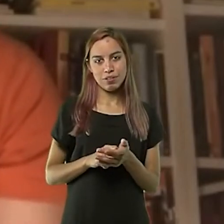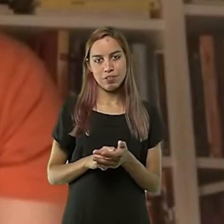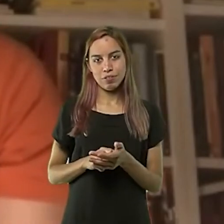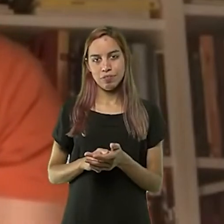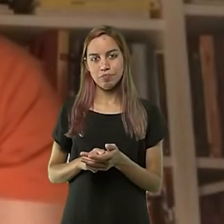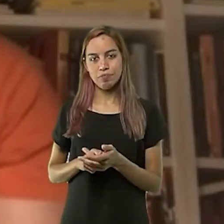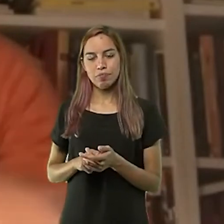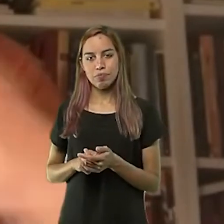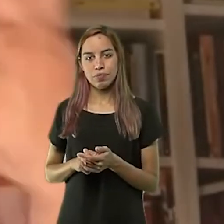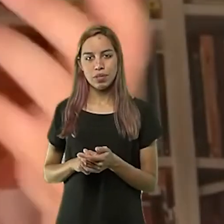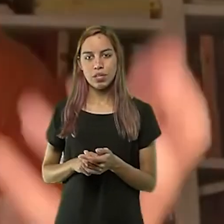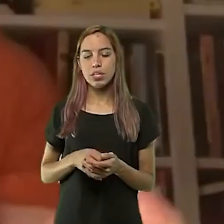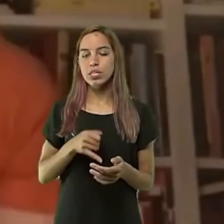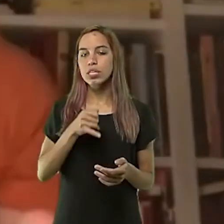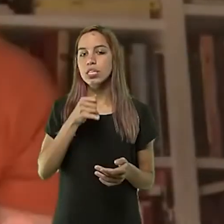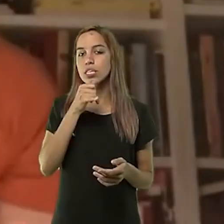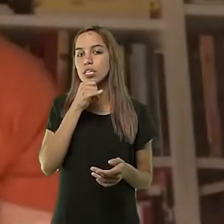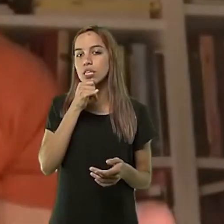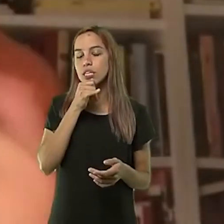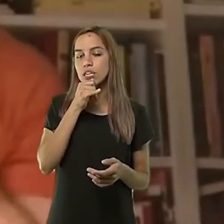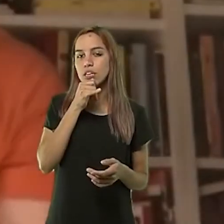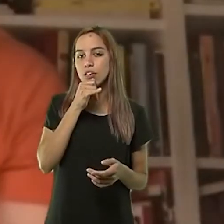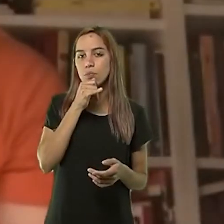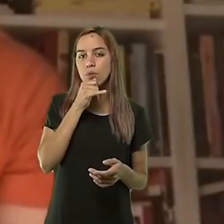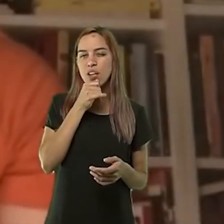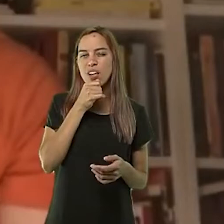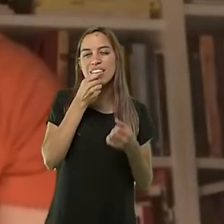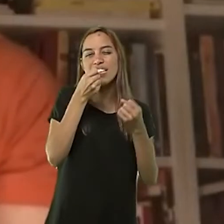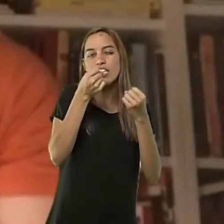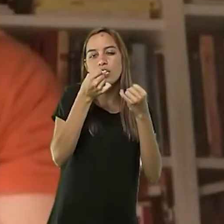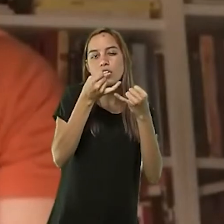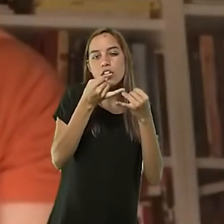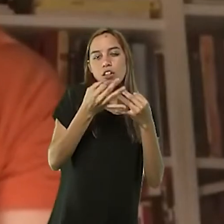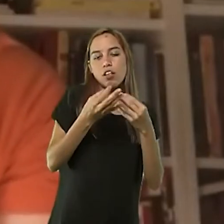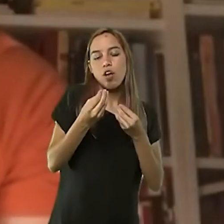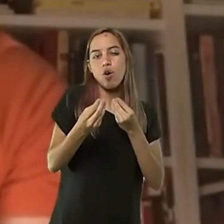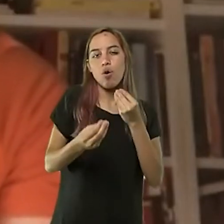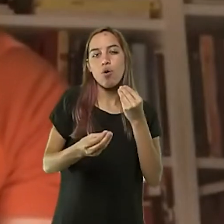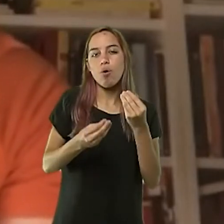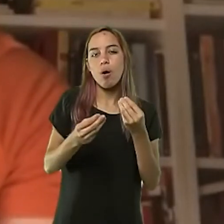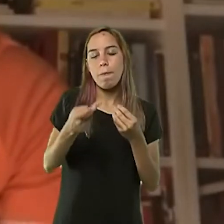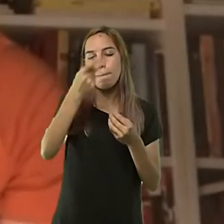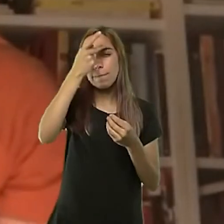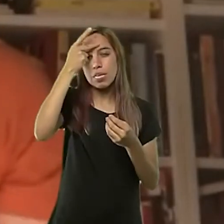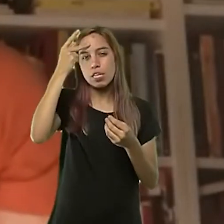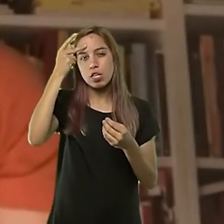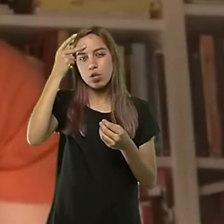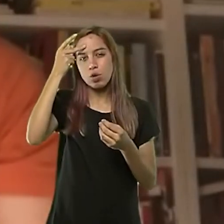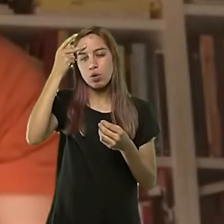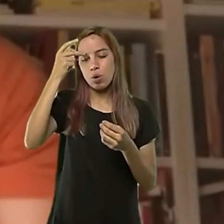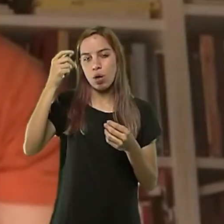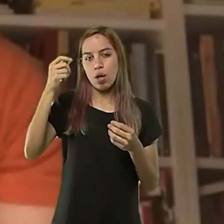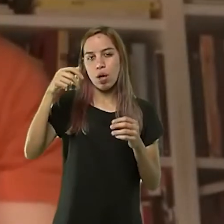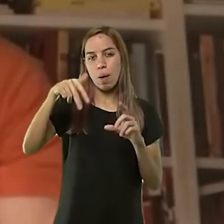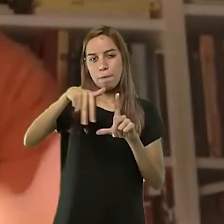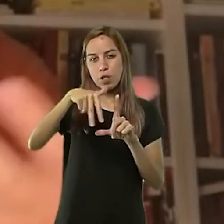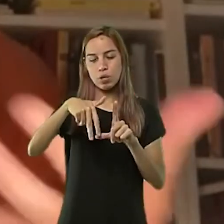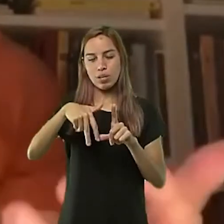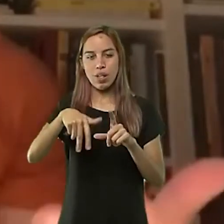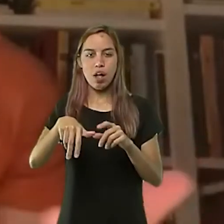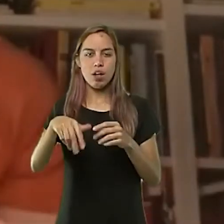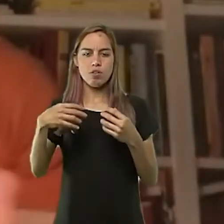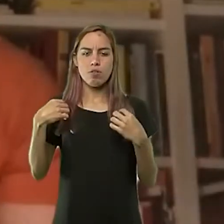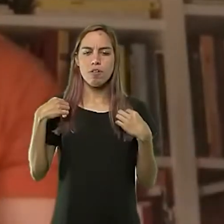da personagem, por exemplo, ou como a personagem se veste, que é desnecessário, porque é mais eficiente no desenho. Isto é, eu consigo